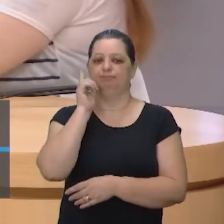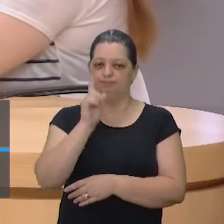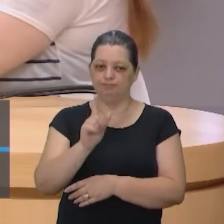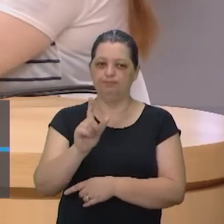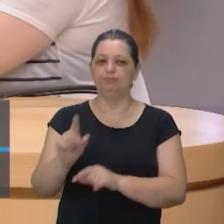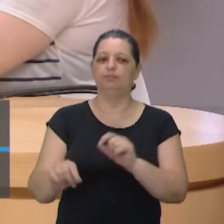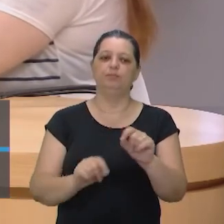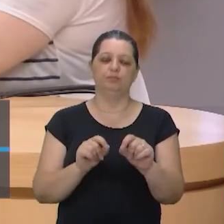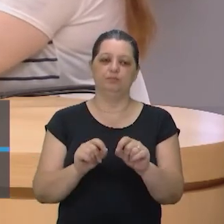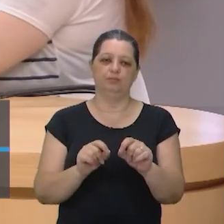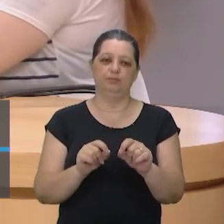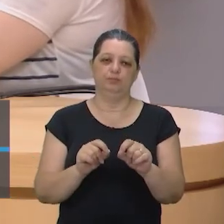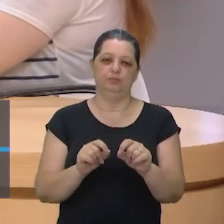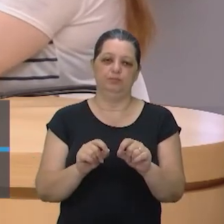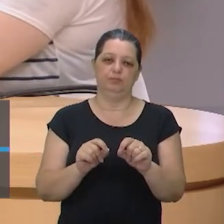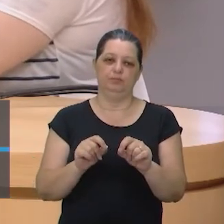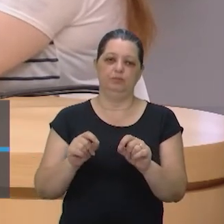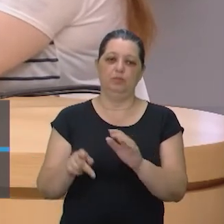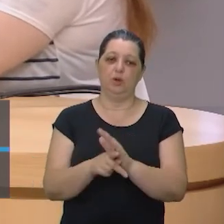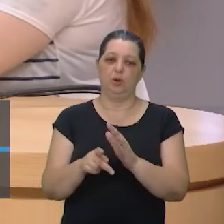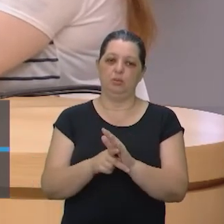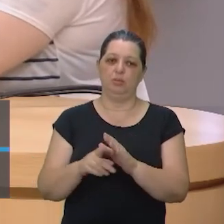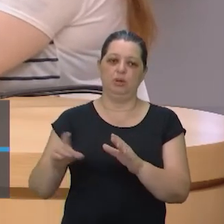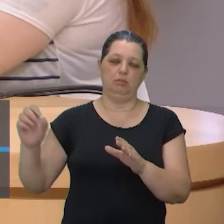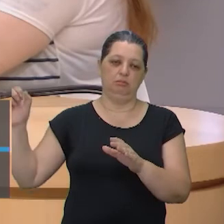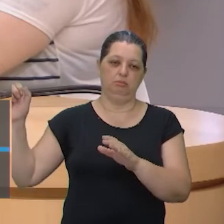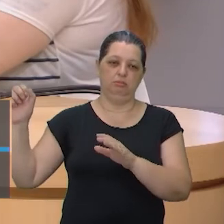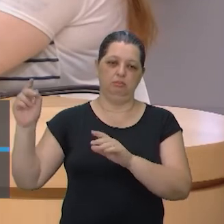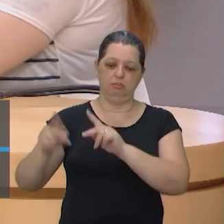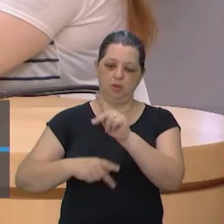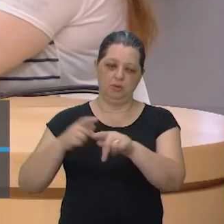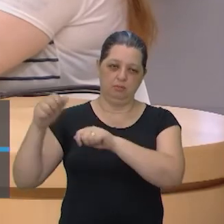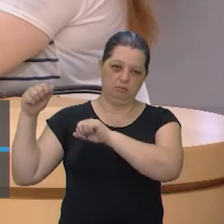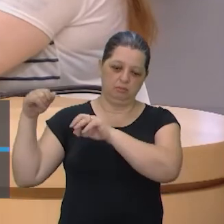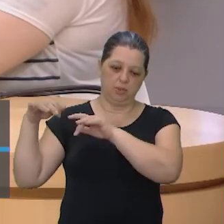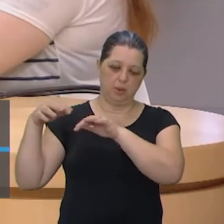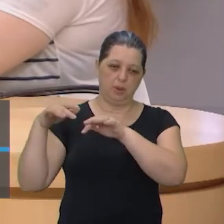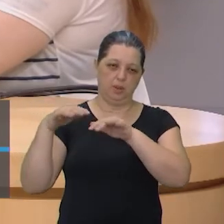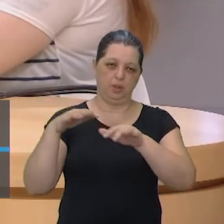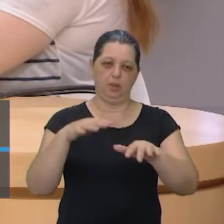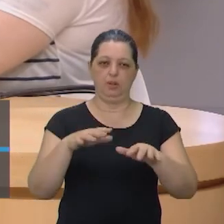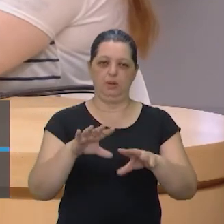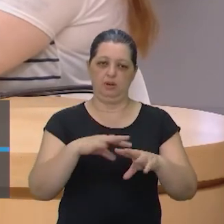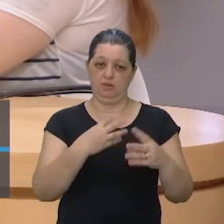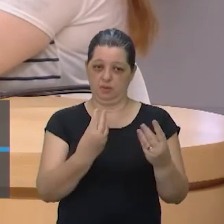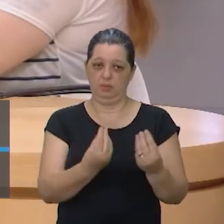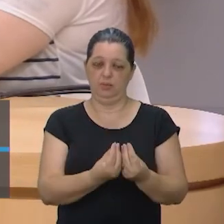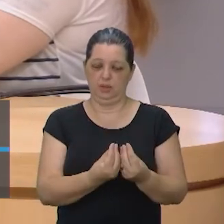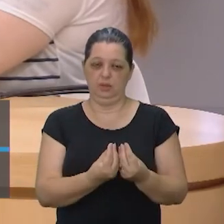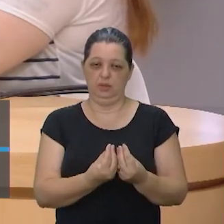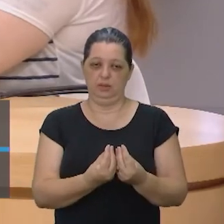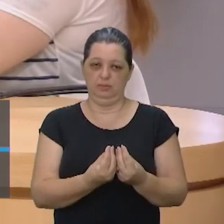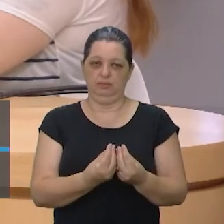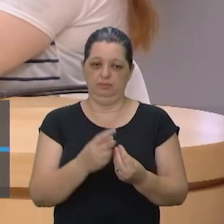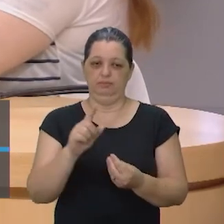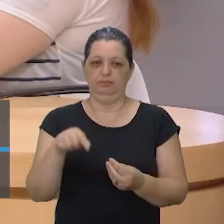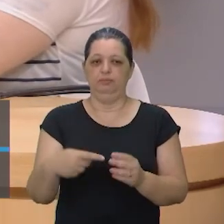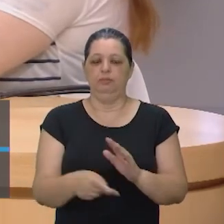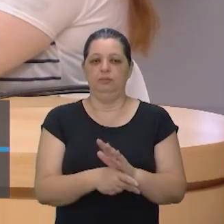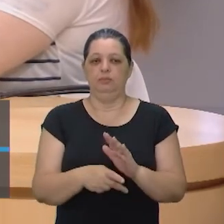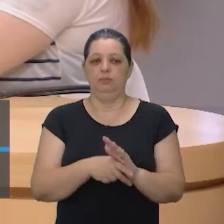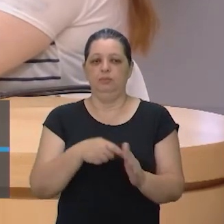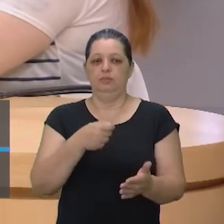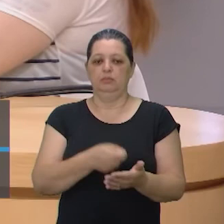Integração essa que quase foi rompida, mas isso é matéria para uma outra aula no período regencial, Uhum.